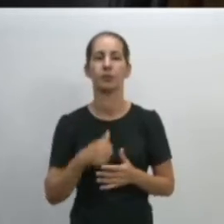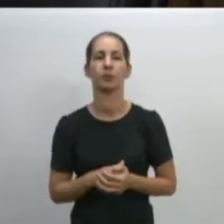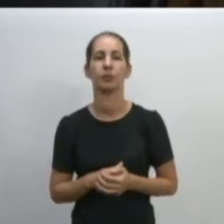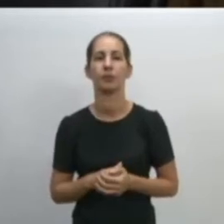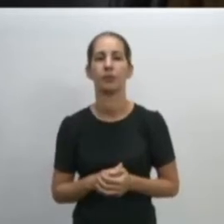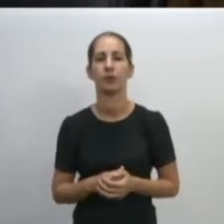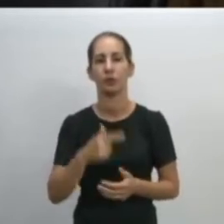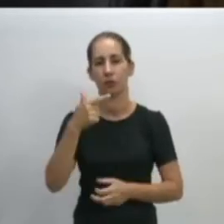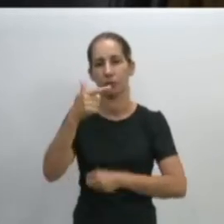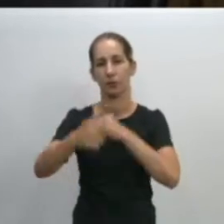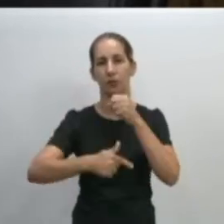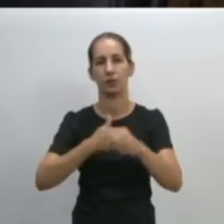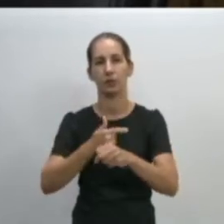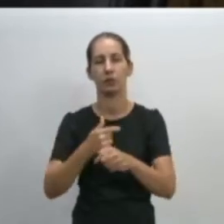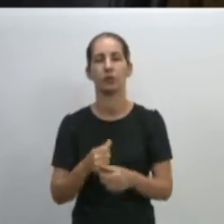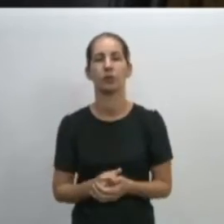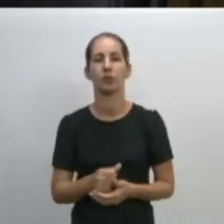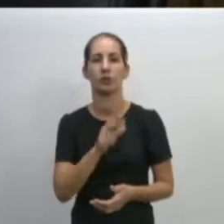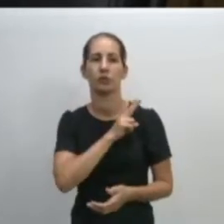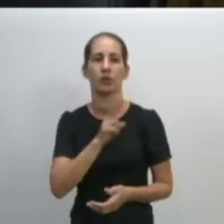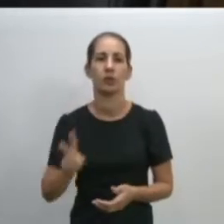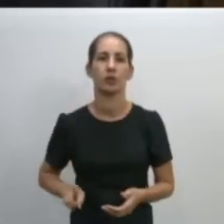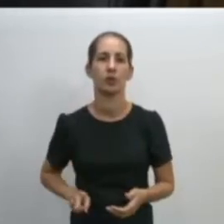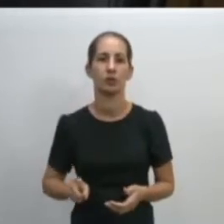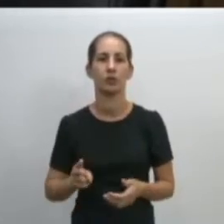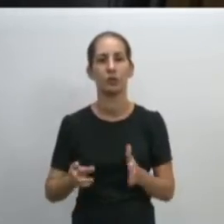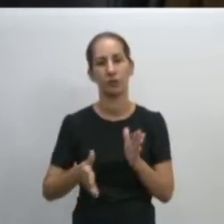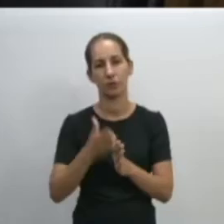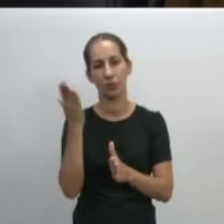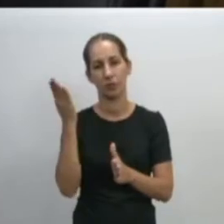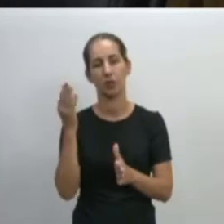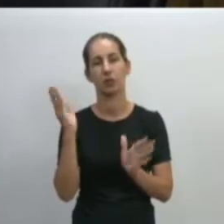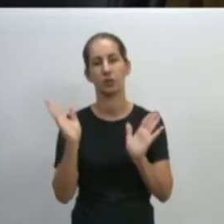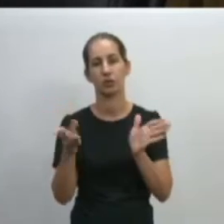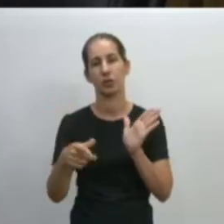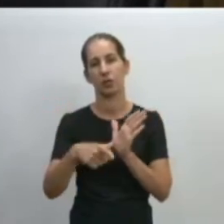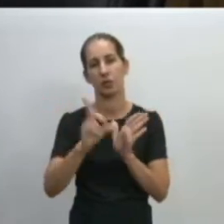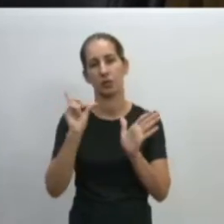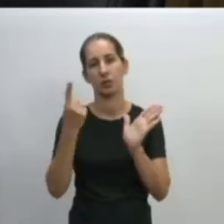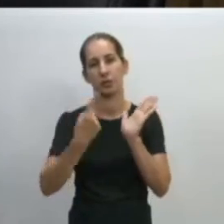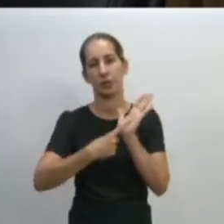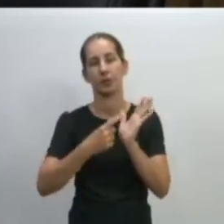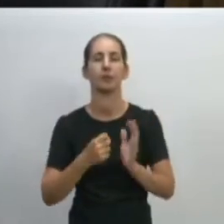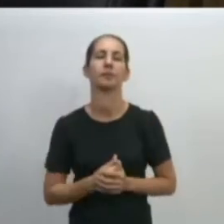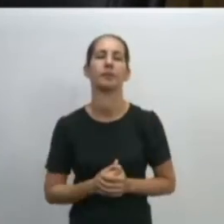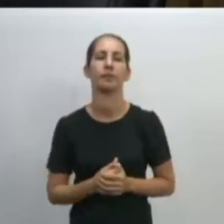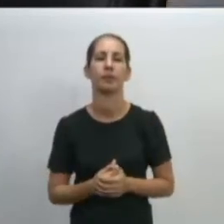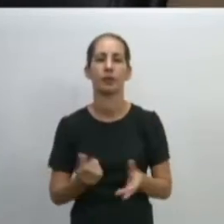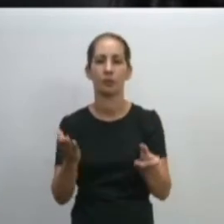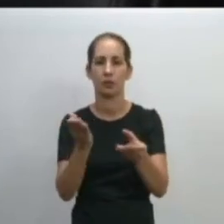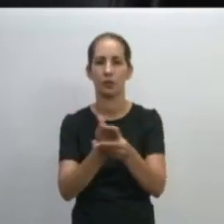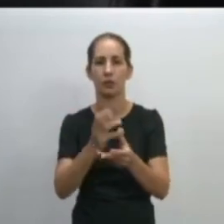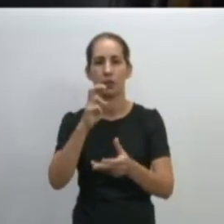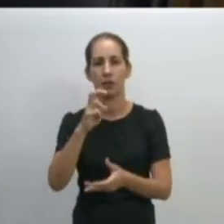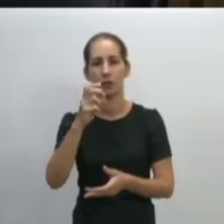de 2022, pois o parlamentar encontra-se em viagem pré-agendada. Processo